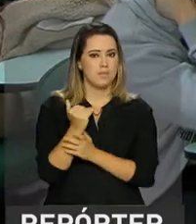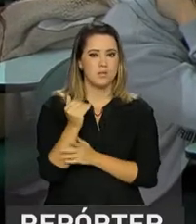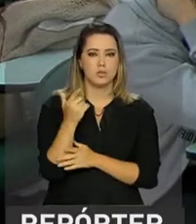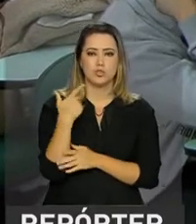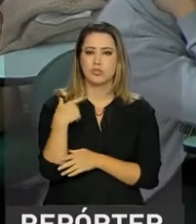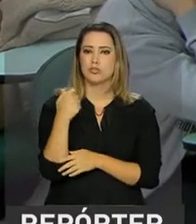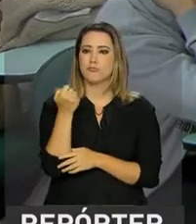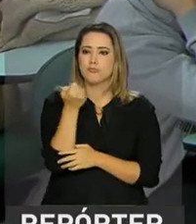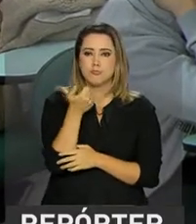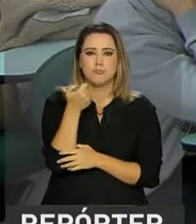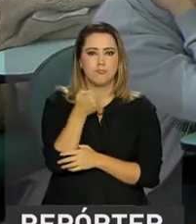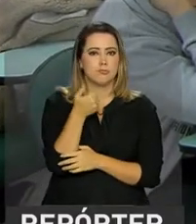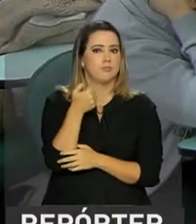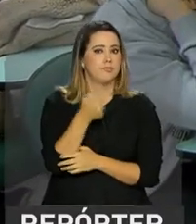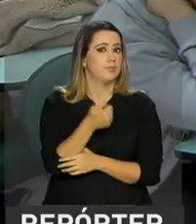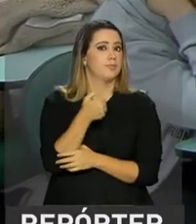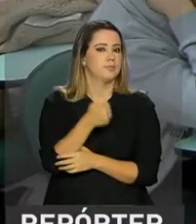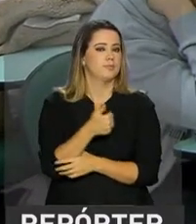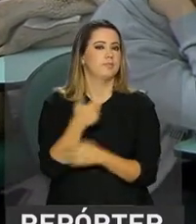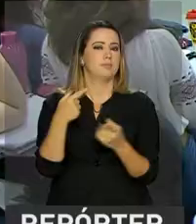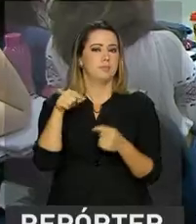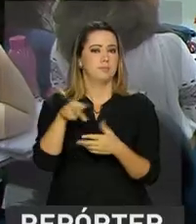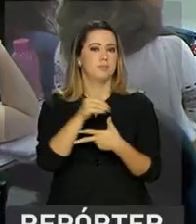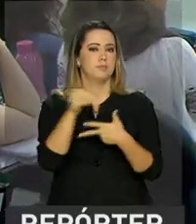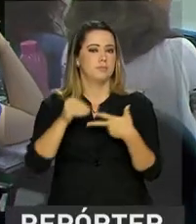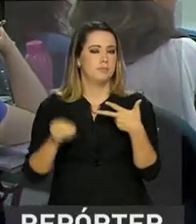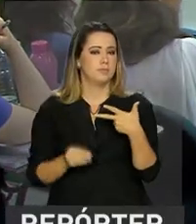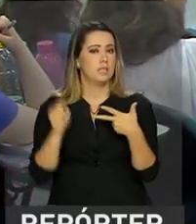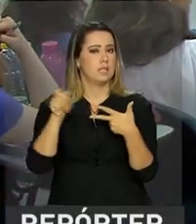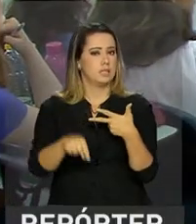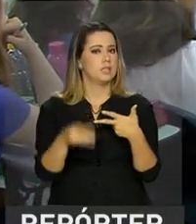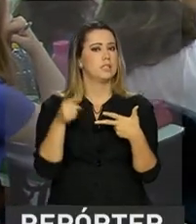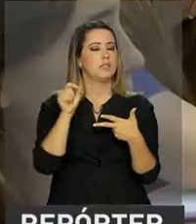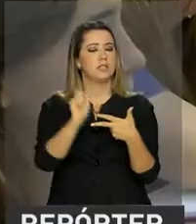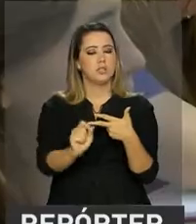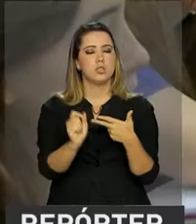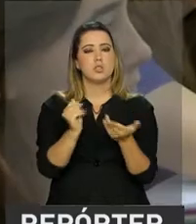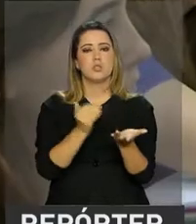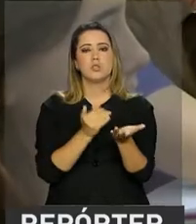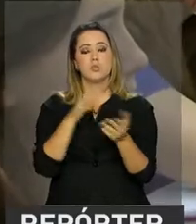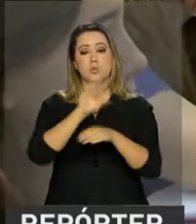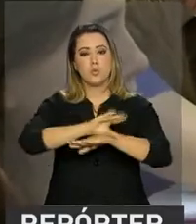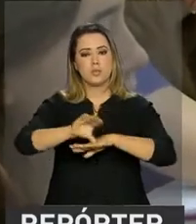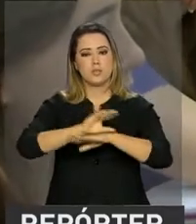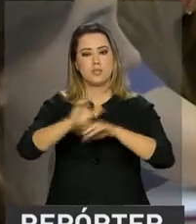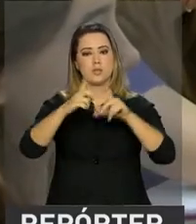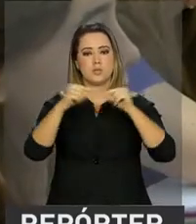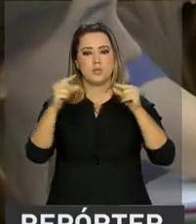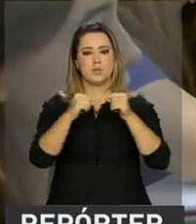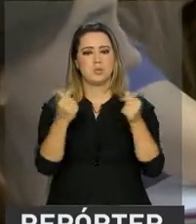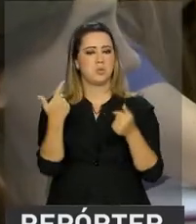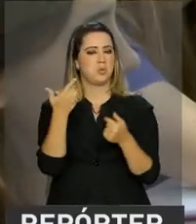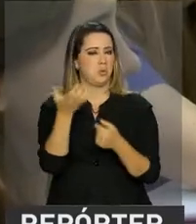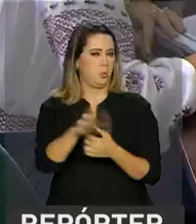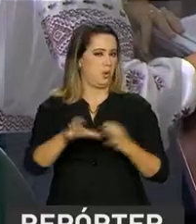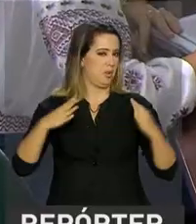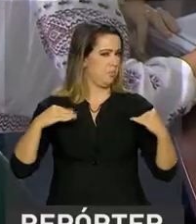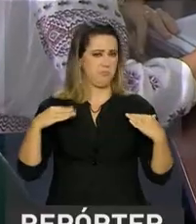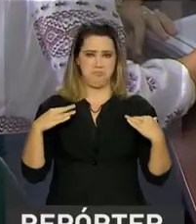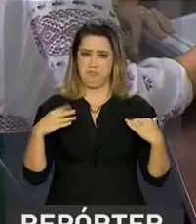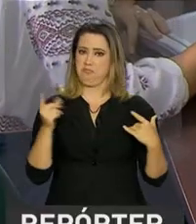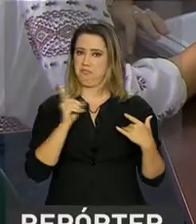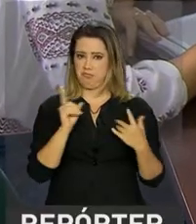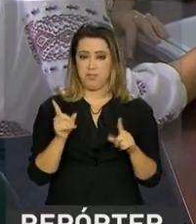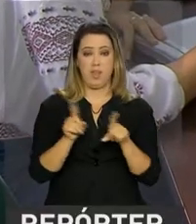exame nacional do ensino médio 2010 17 e neste curso em brasília os alunos não querem saber de descansar a